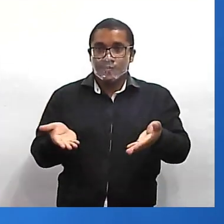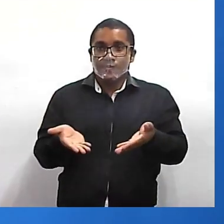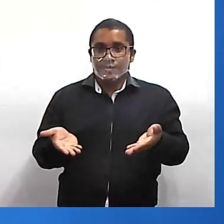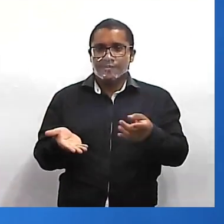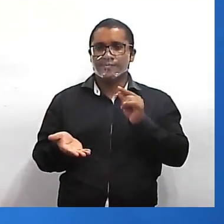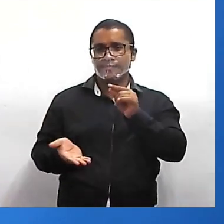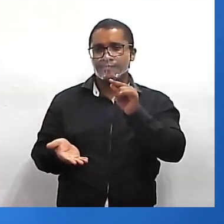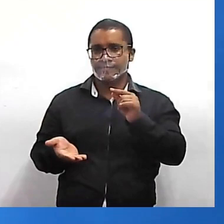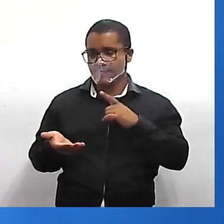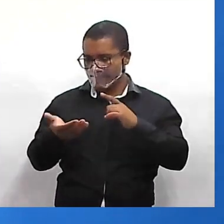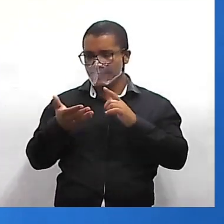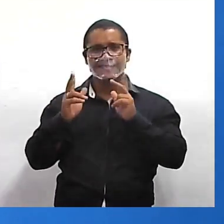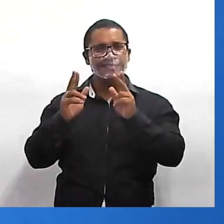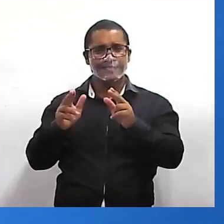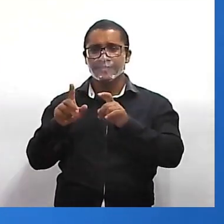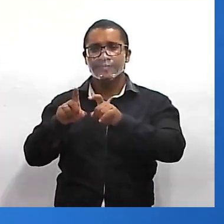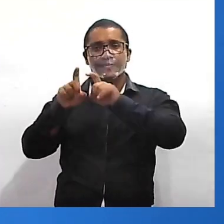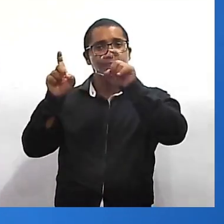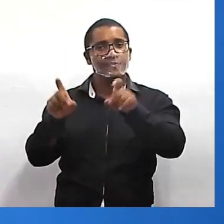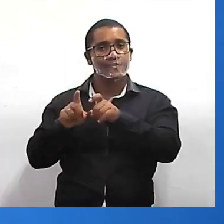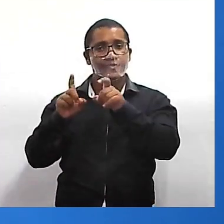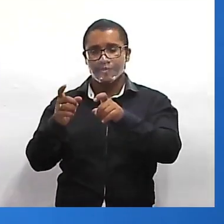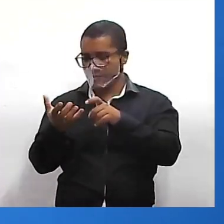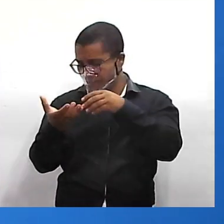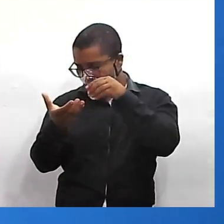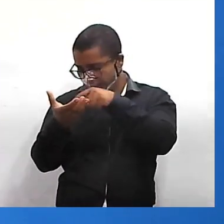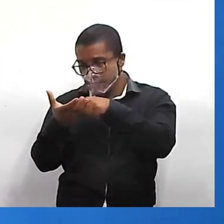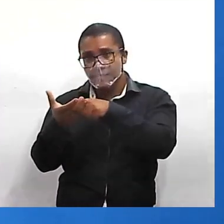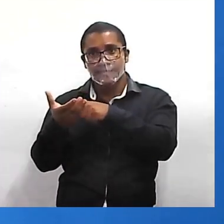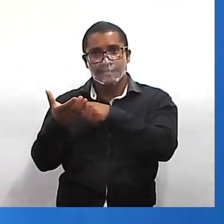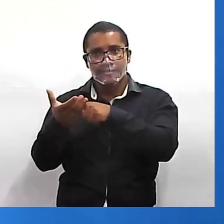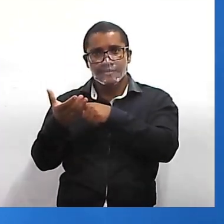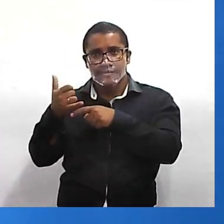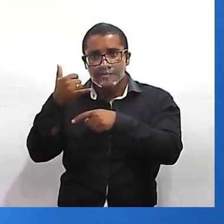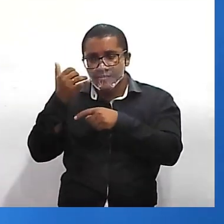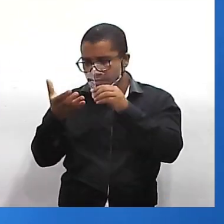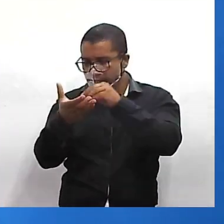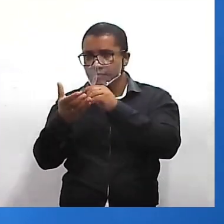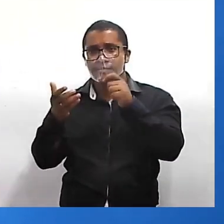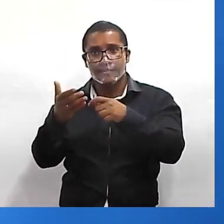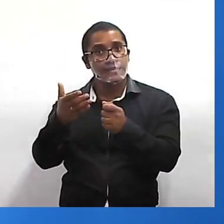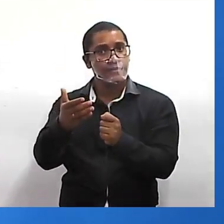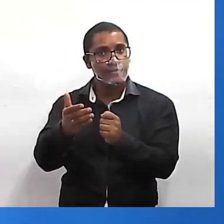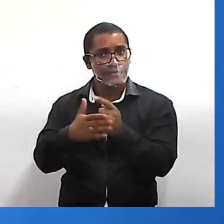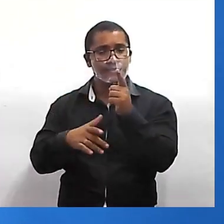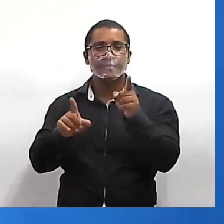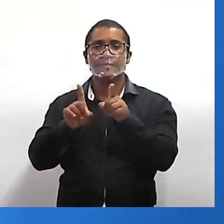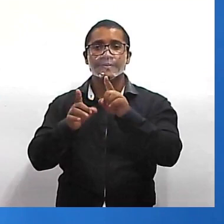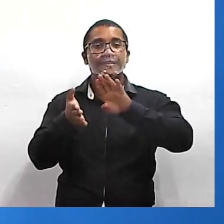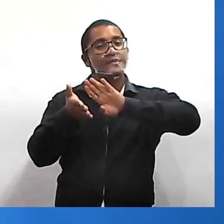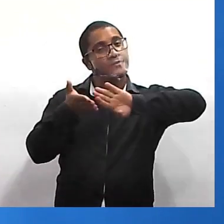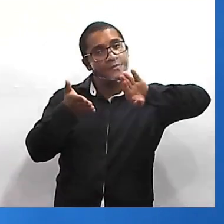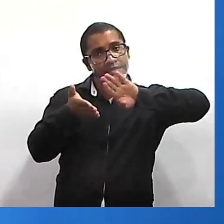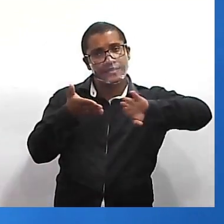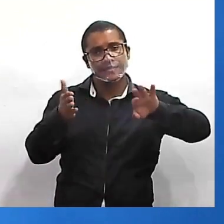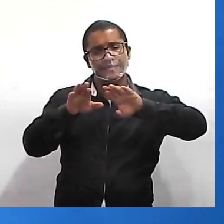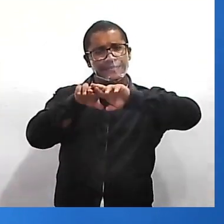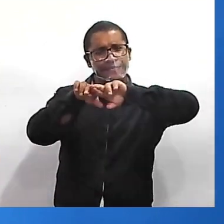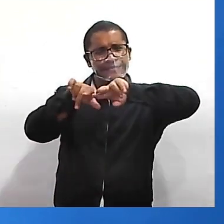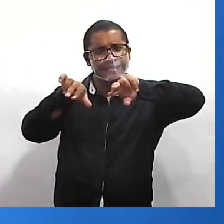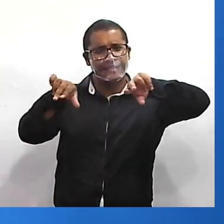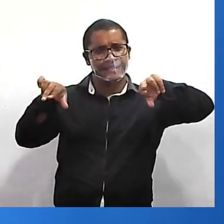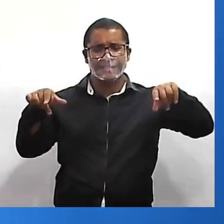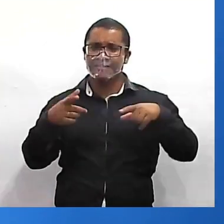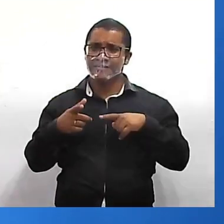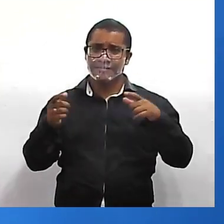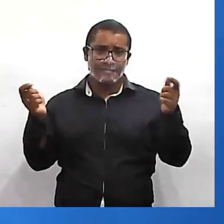na verdade, um computador dentro do nosso celular. Então, consigo fazer compras, transações financeiras, enfim, uma série de